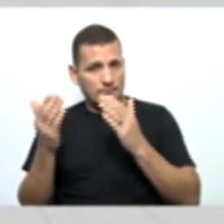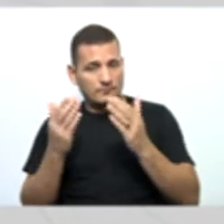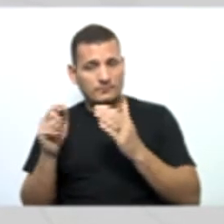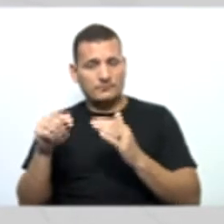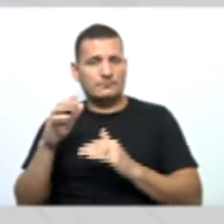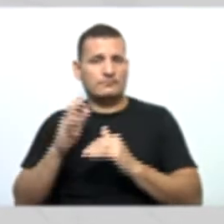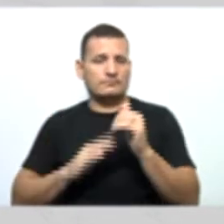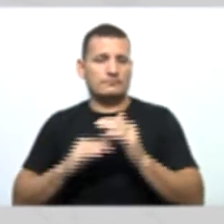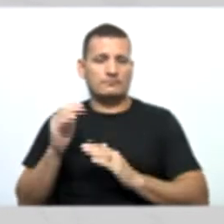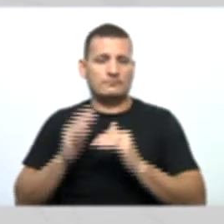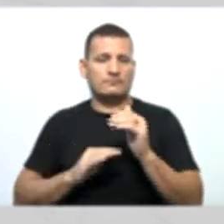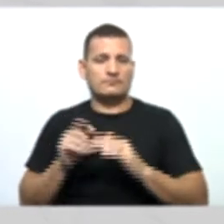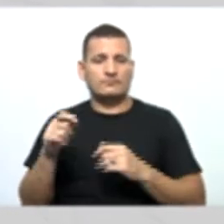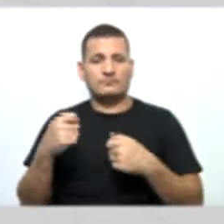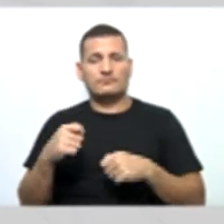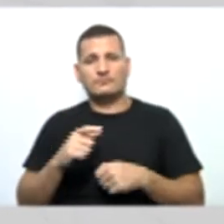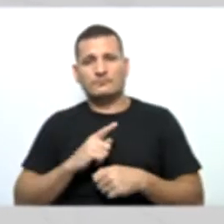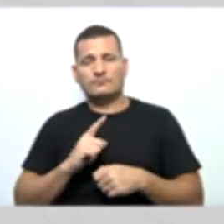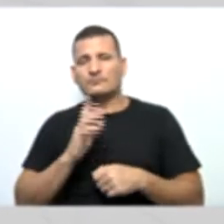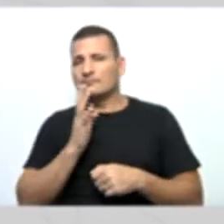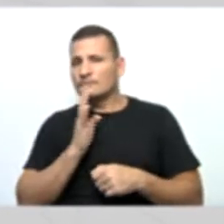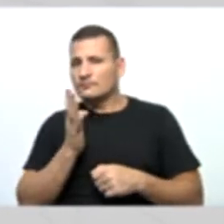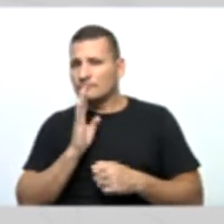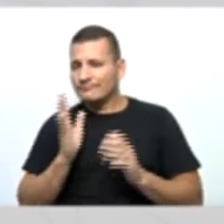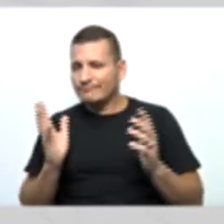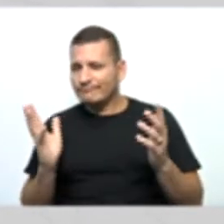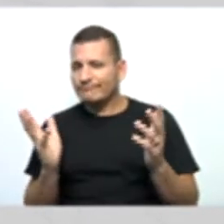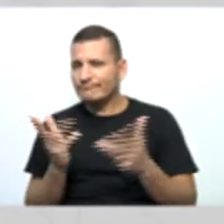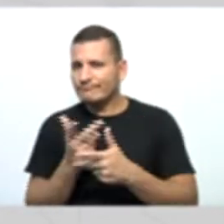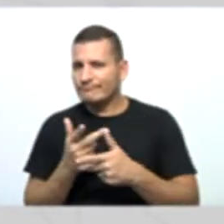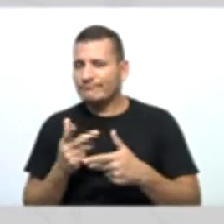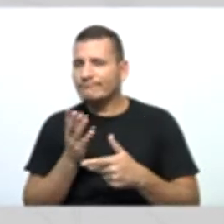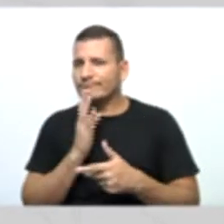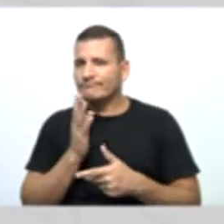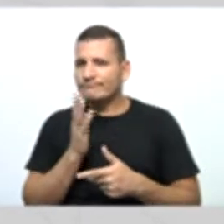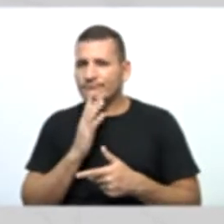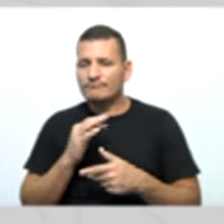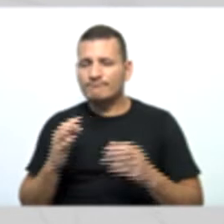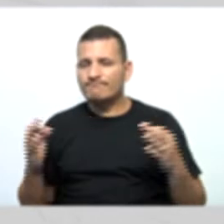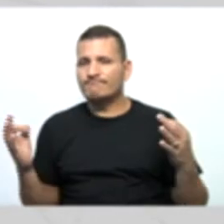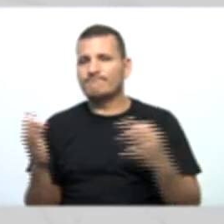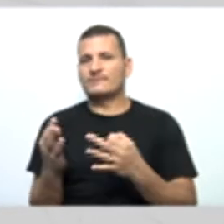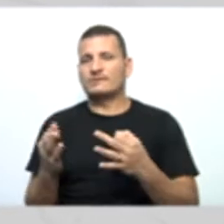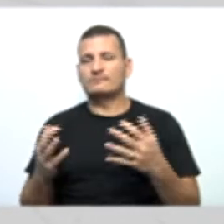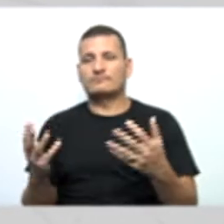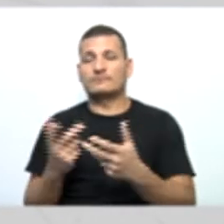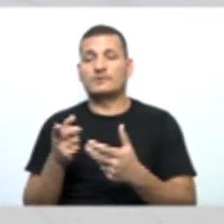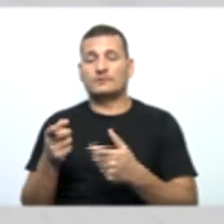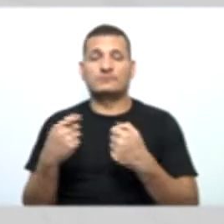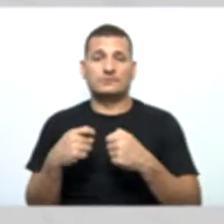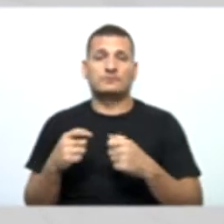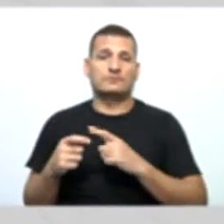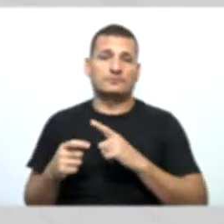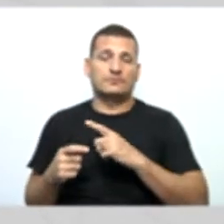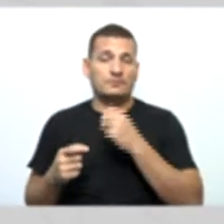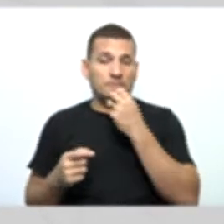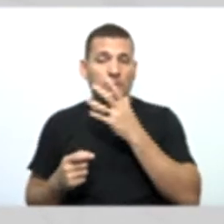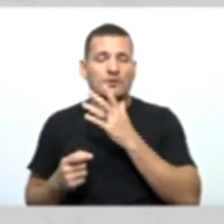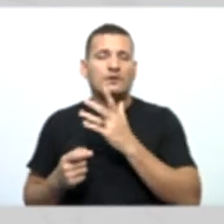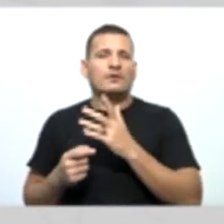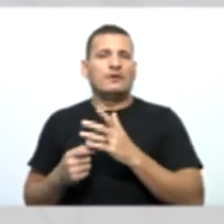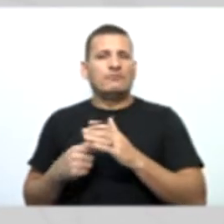ter o conhecimento do domínio do negócio. Este profissional deve ter boa desenvoltura e